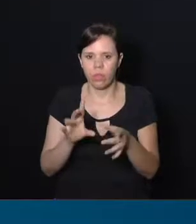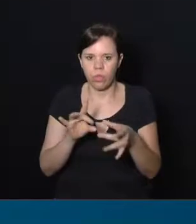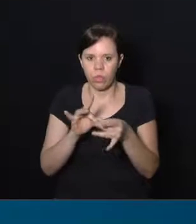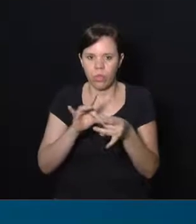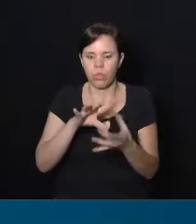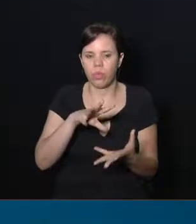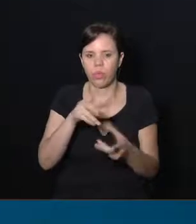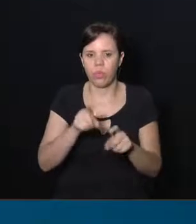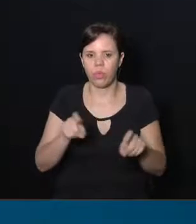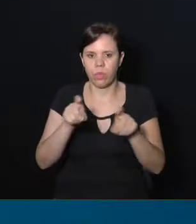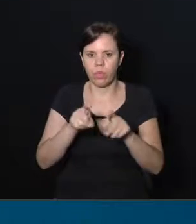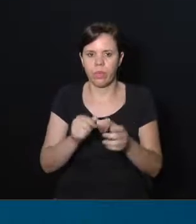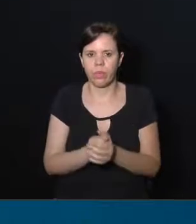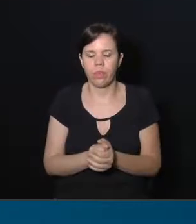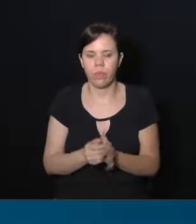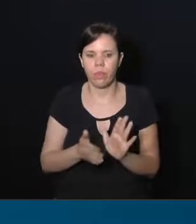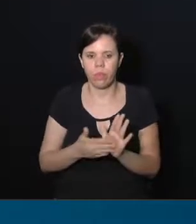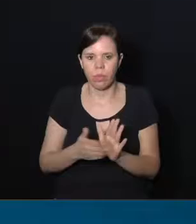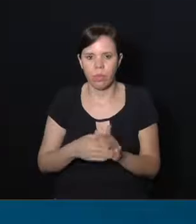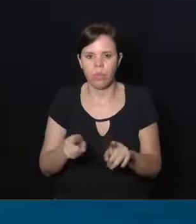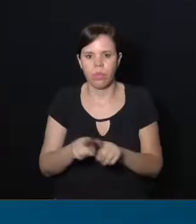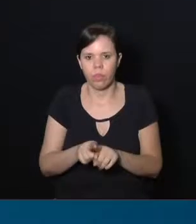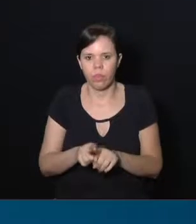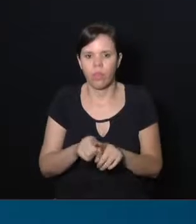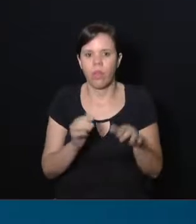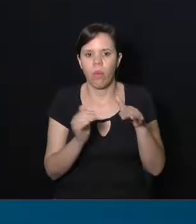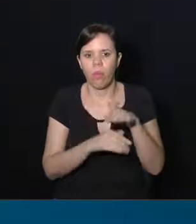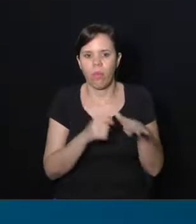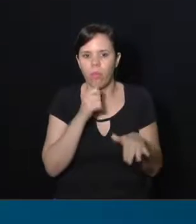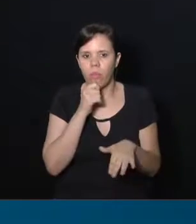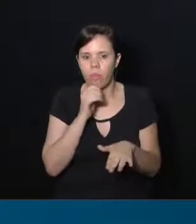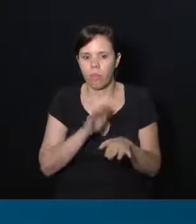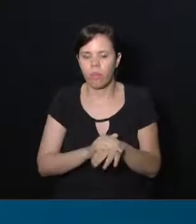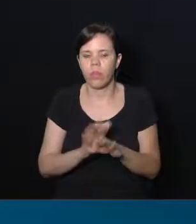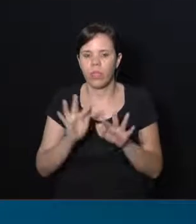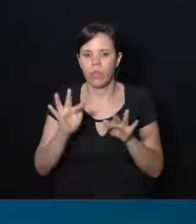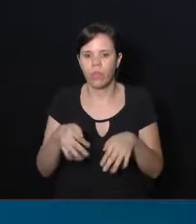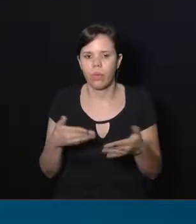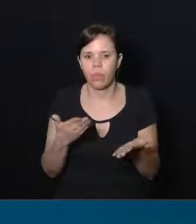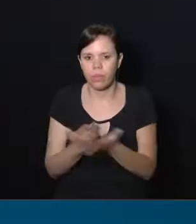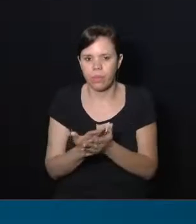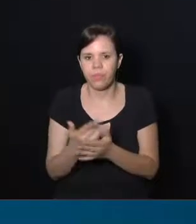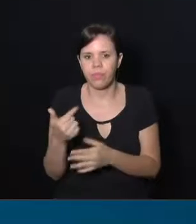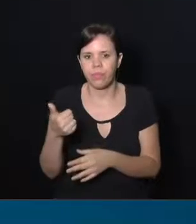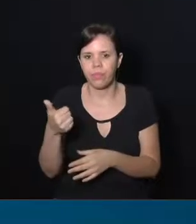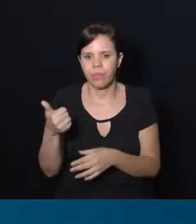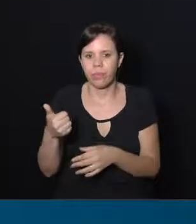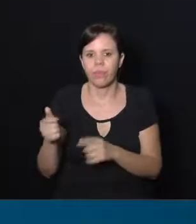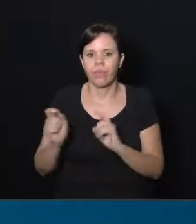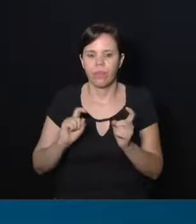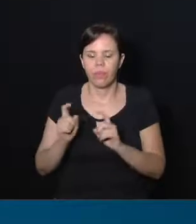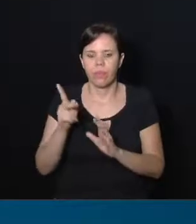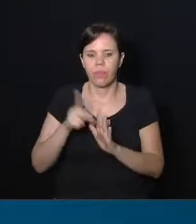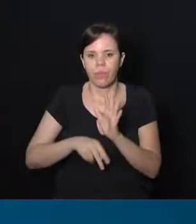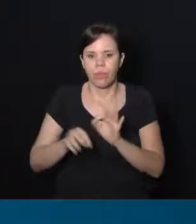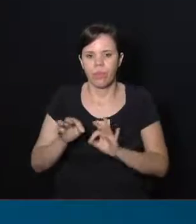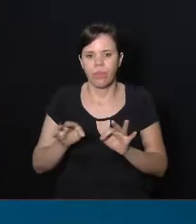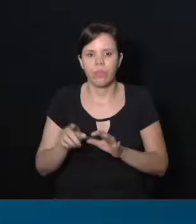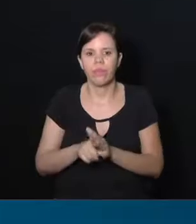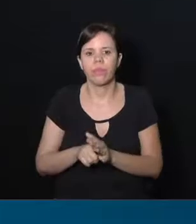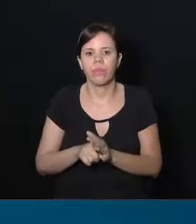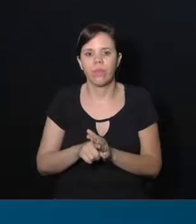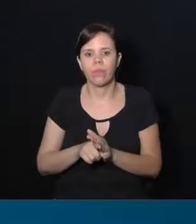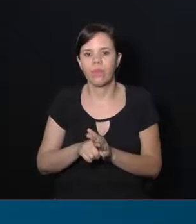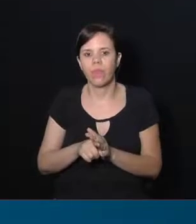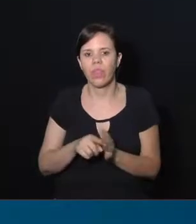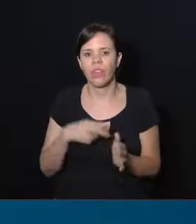de computadores. A proposta também será arquivada. E, por fim, foi aprovado em turno único o projeto do vereador Rubens